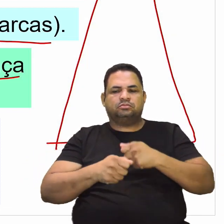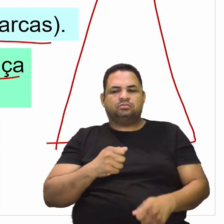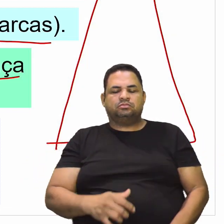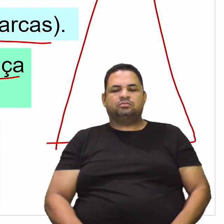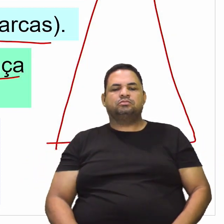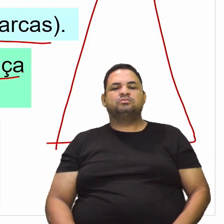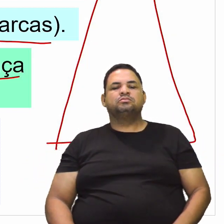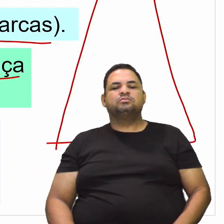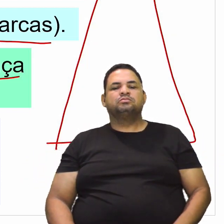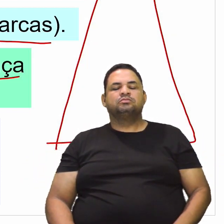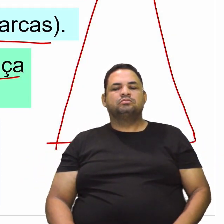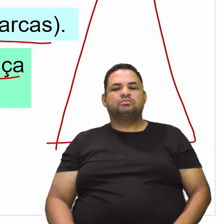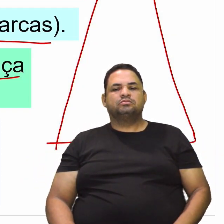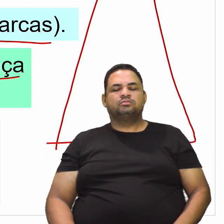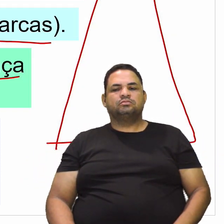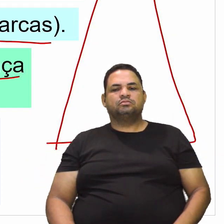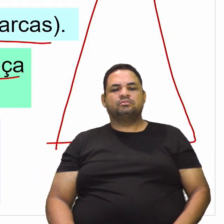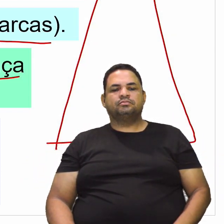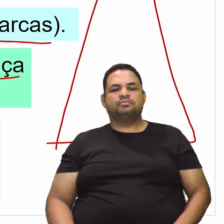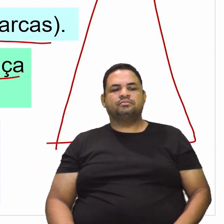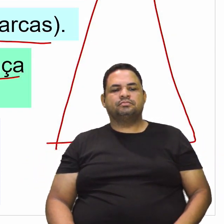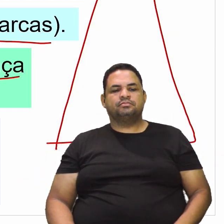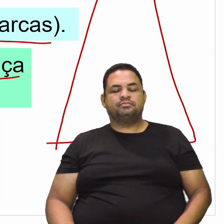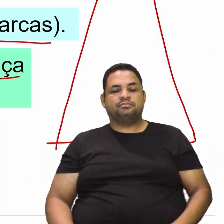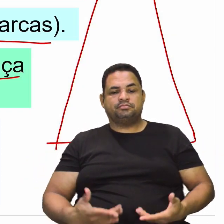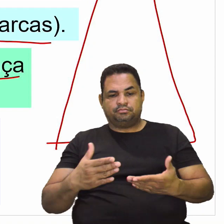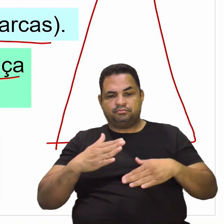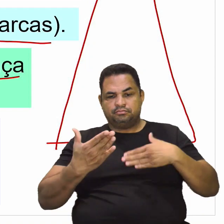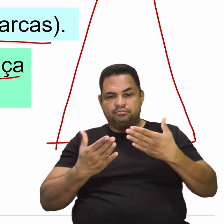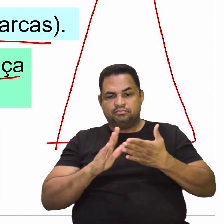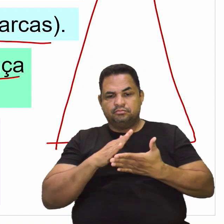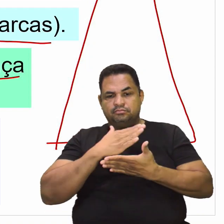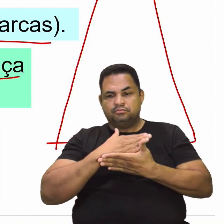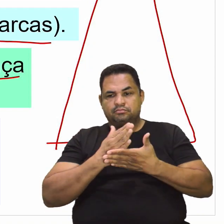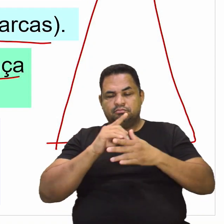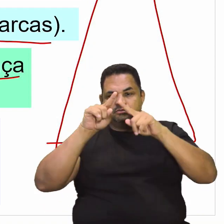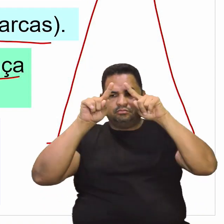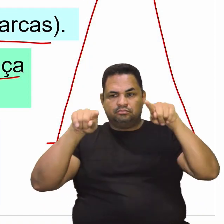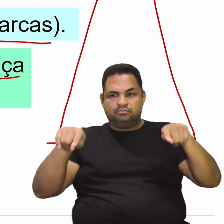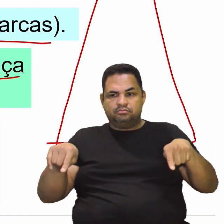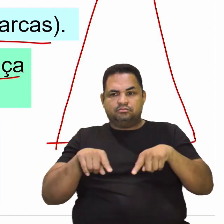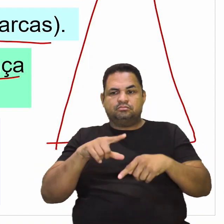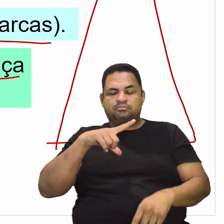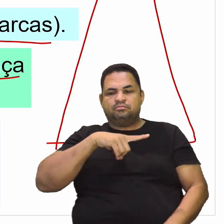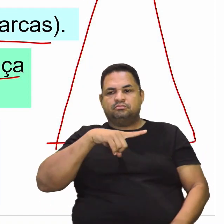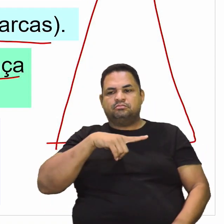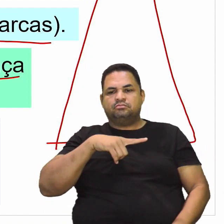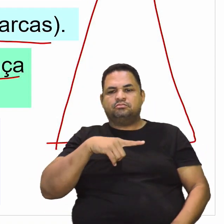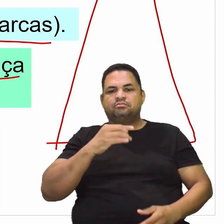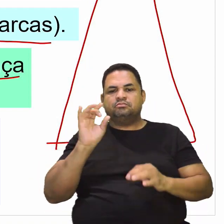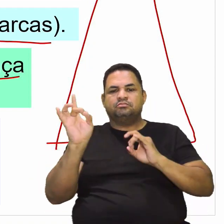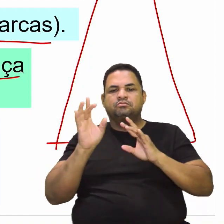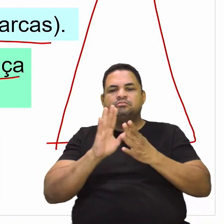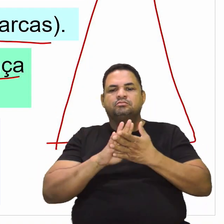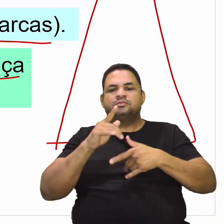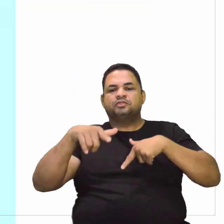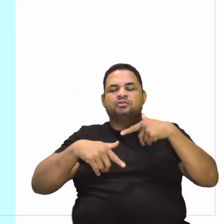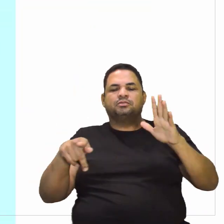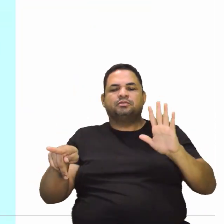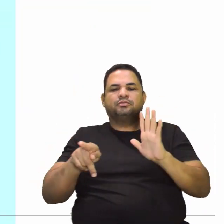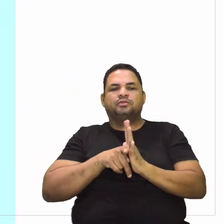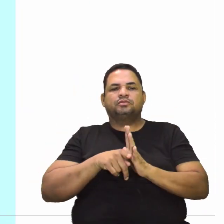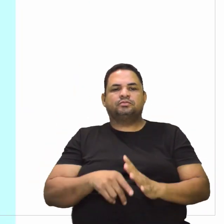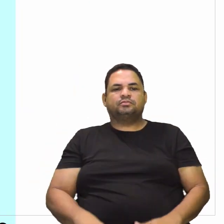dos administradores. Então, nessa divisão piramidal, existia a função de cada um. E isso era